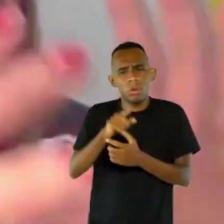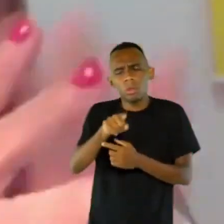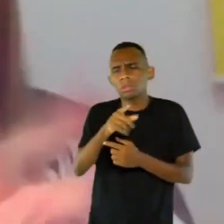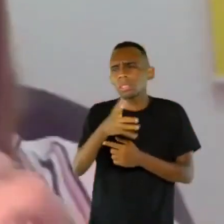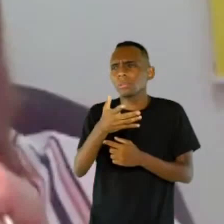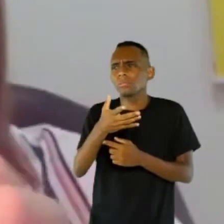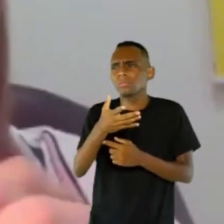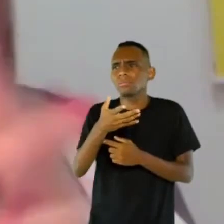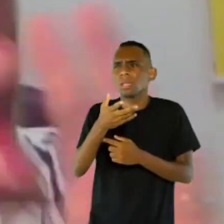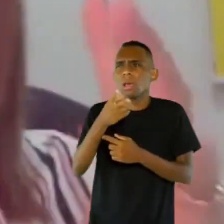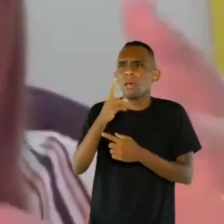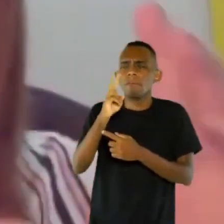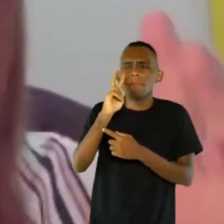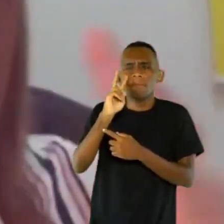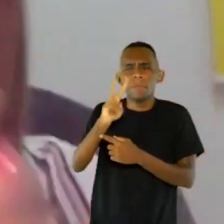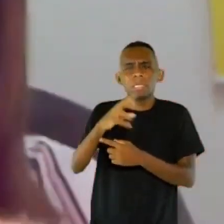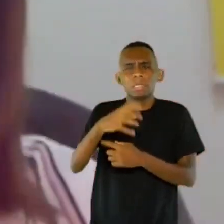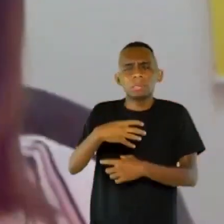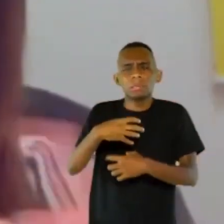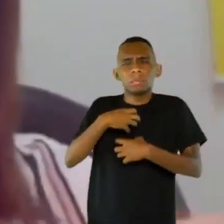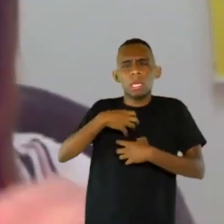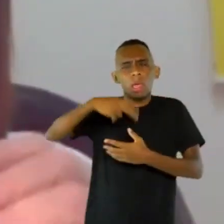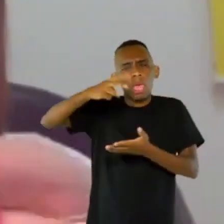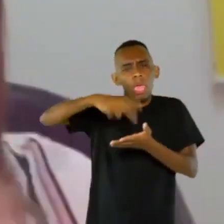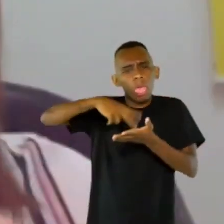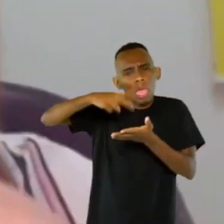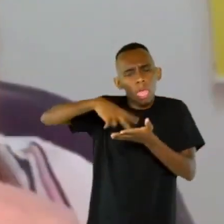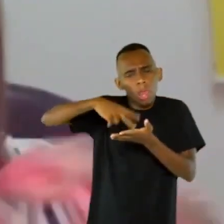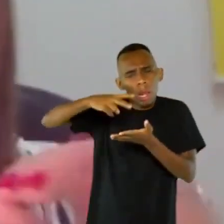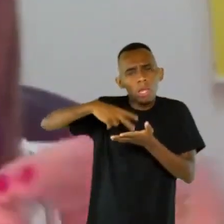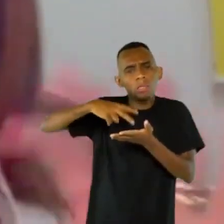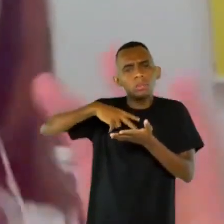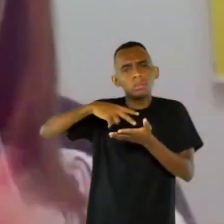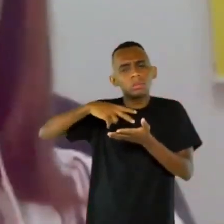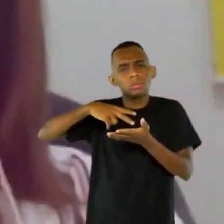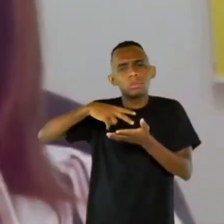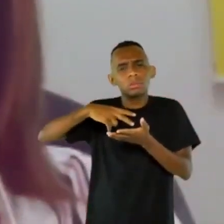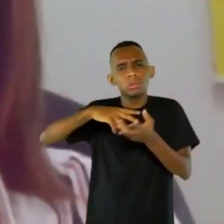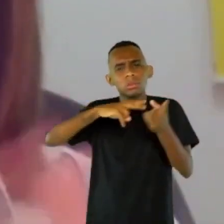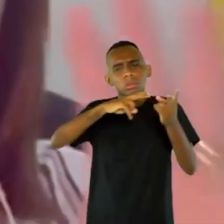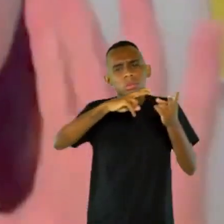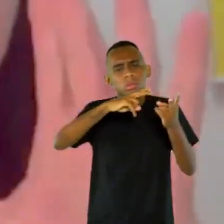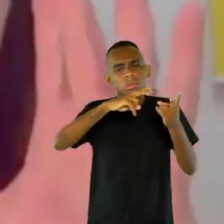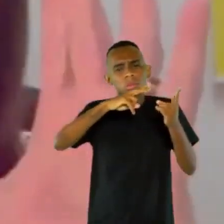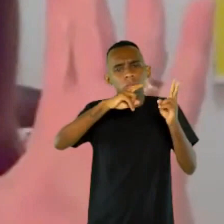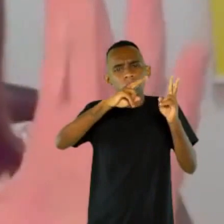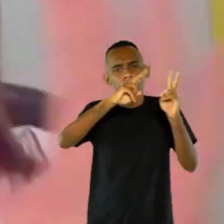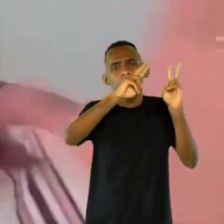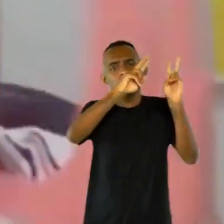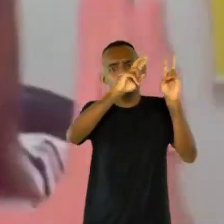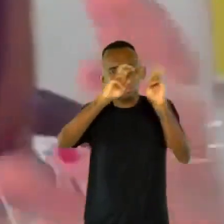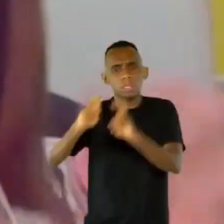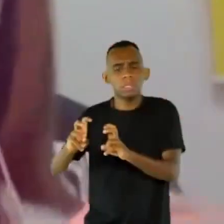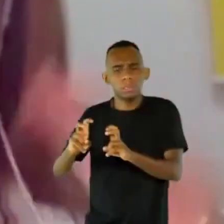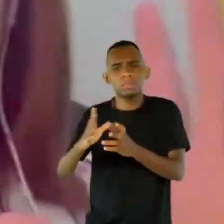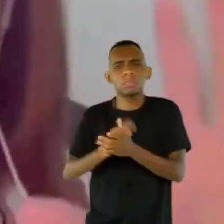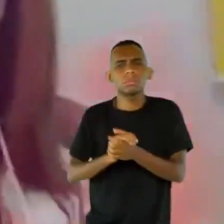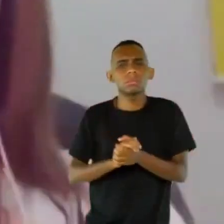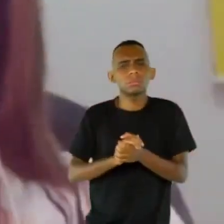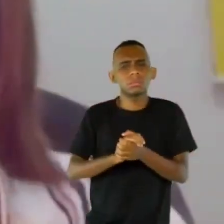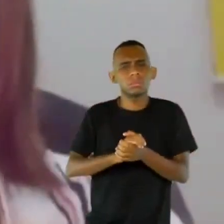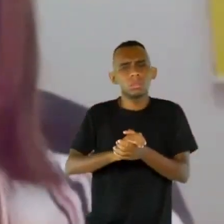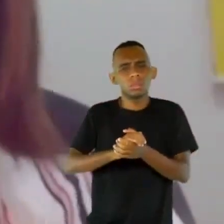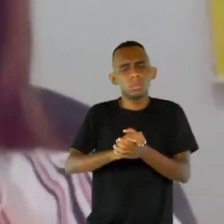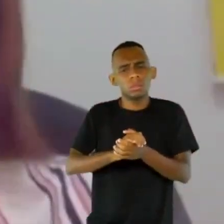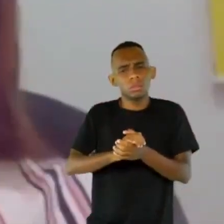você se vê lendo determinadas notícias do jornal com